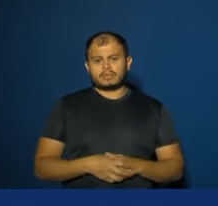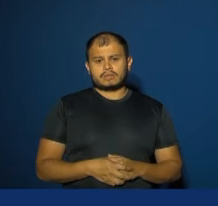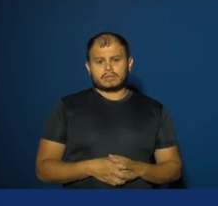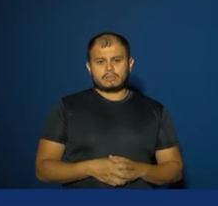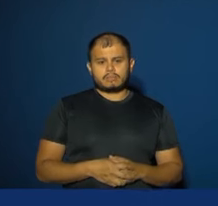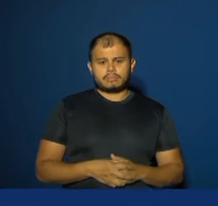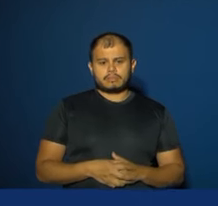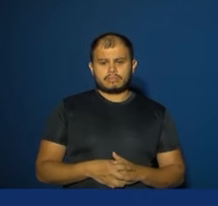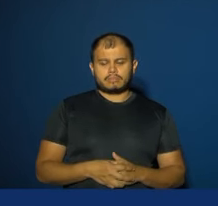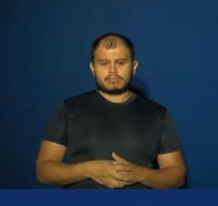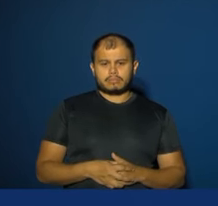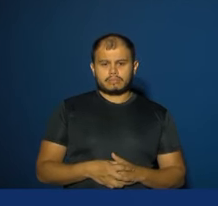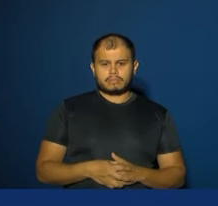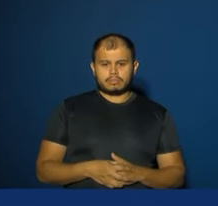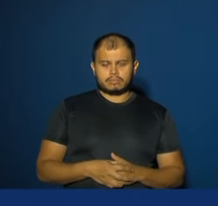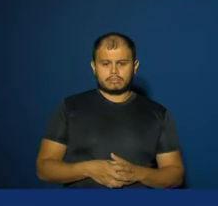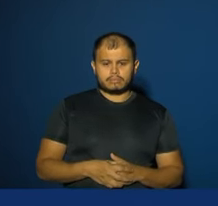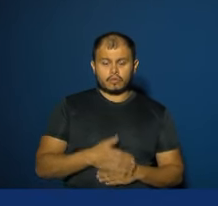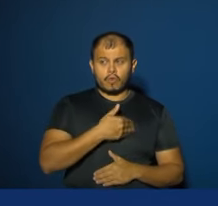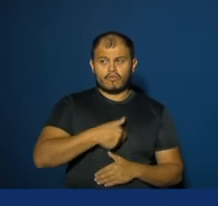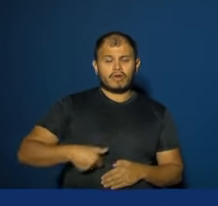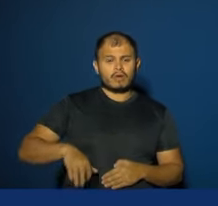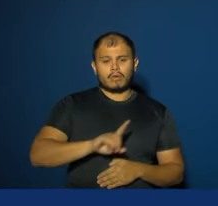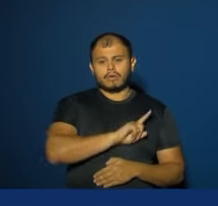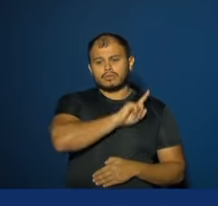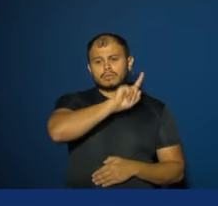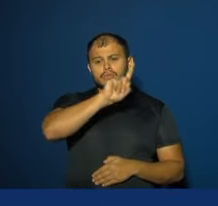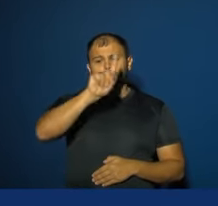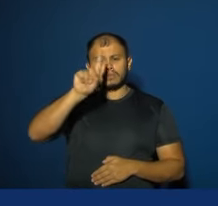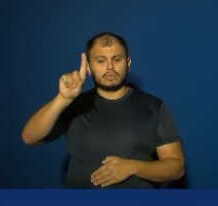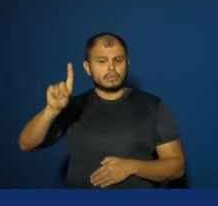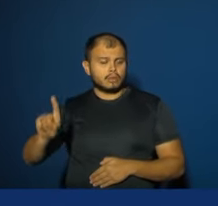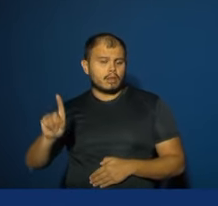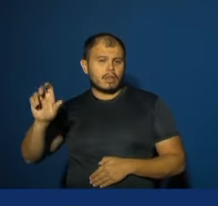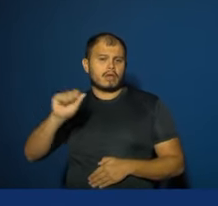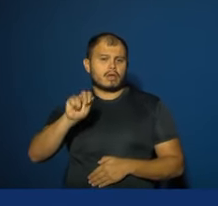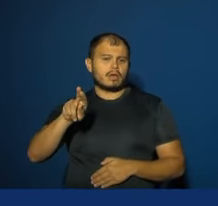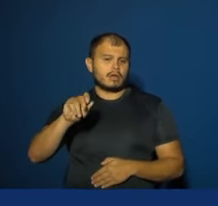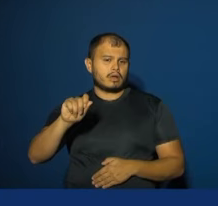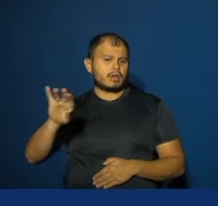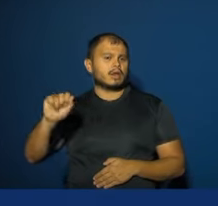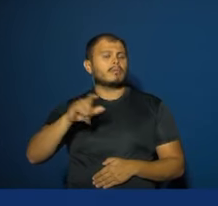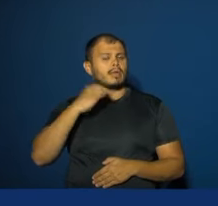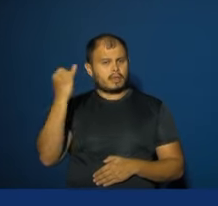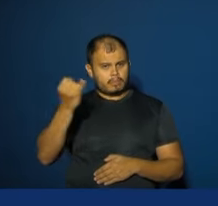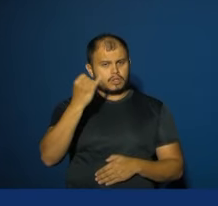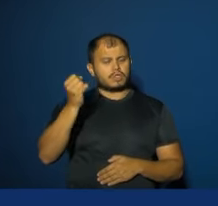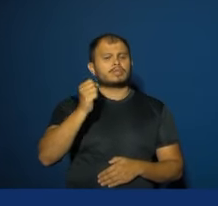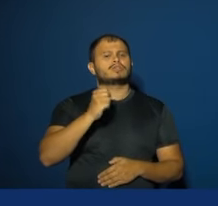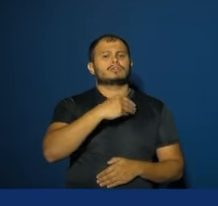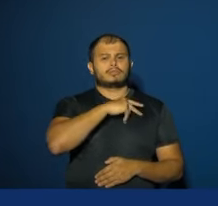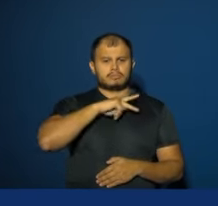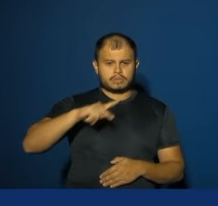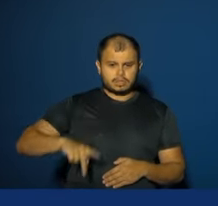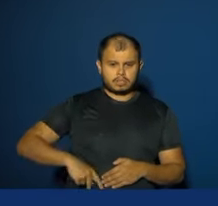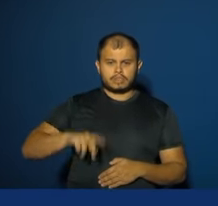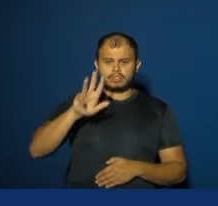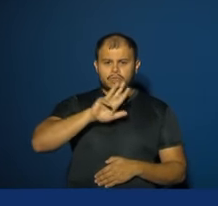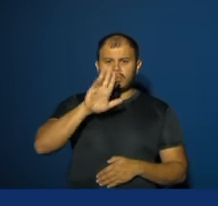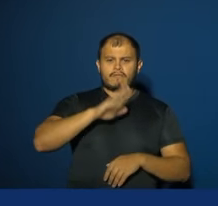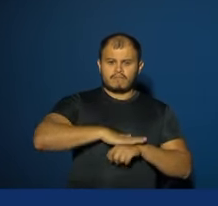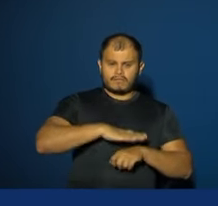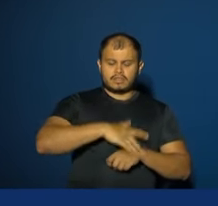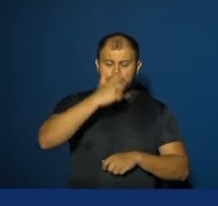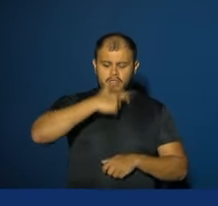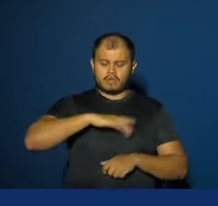governo chegar lá na Arábia Saudita para dizer que tem esses projetos é muito importante o presidente Lula fez isso eu fiz